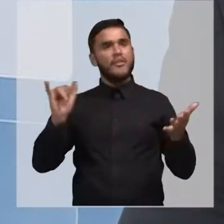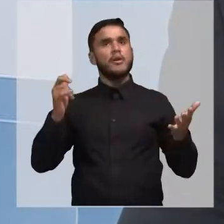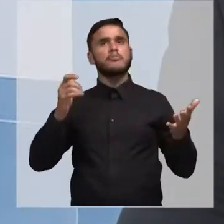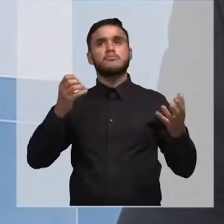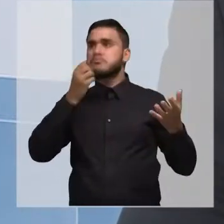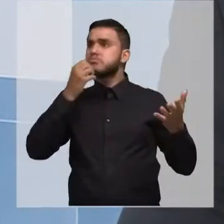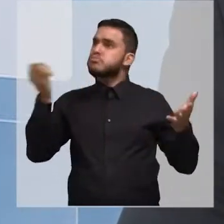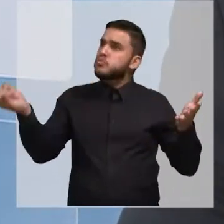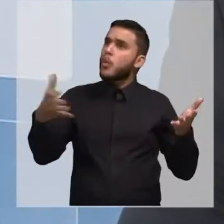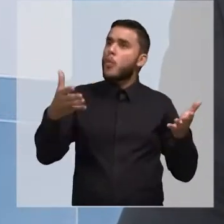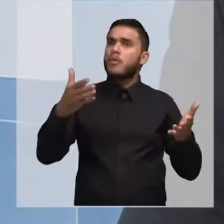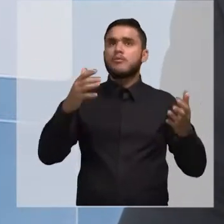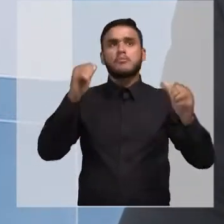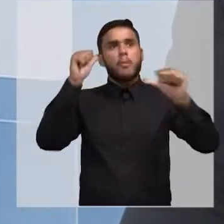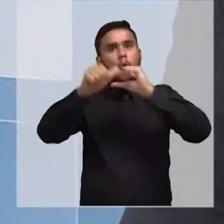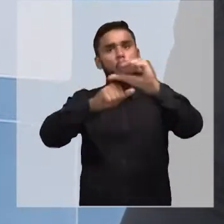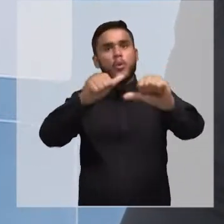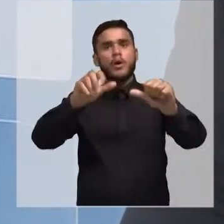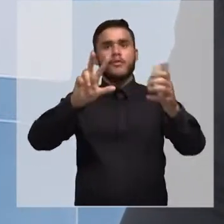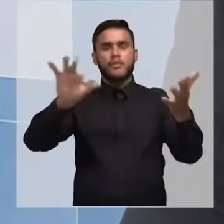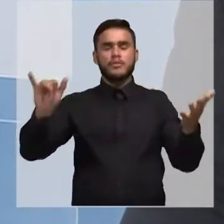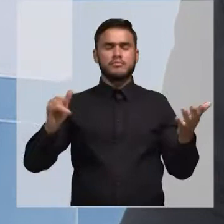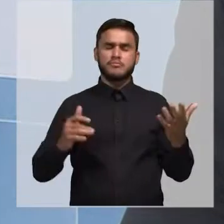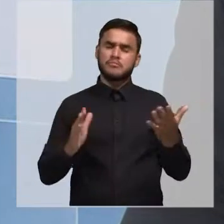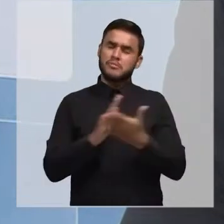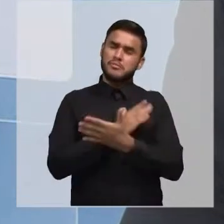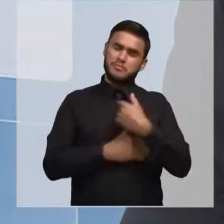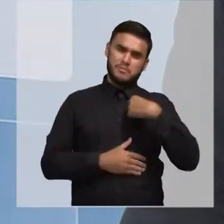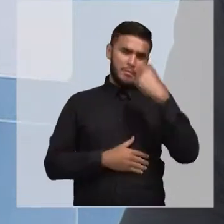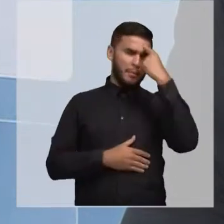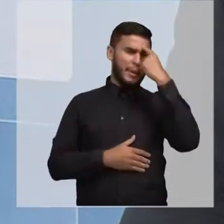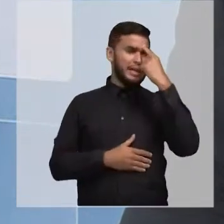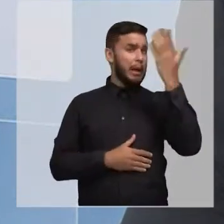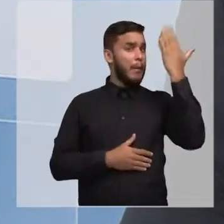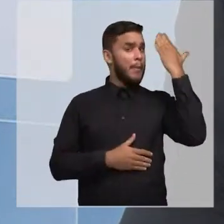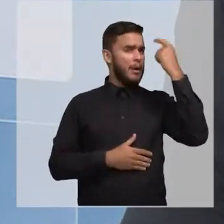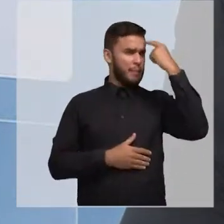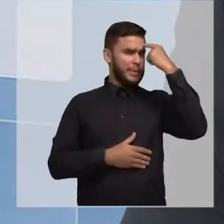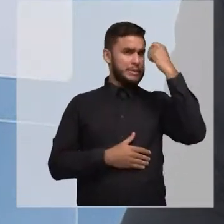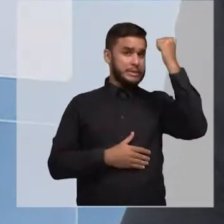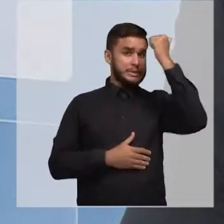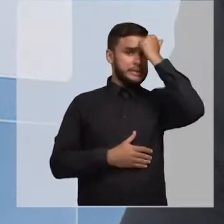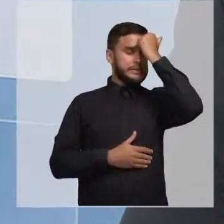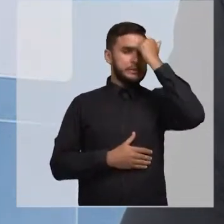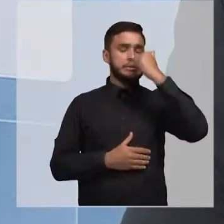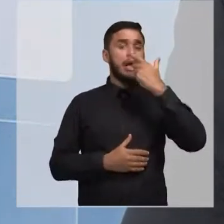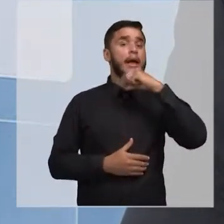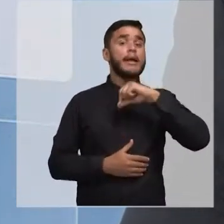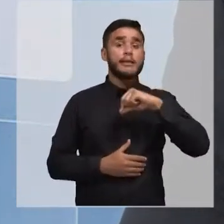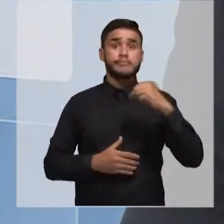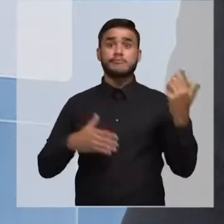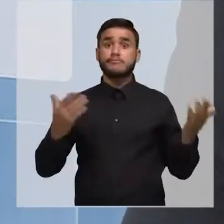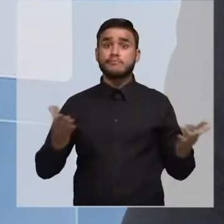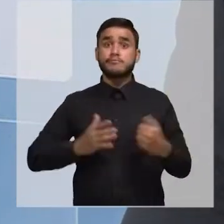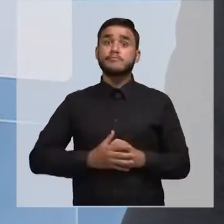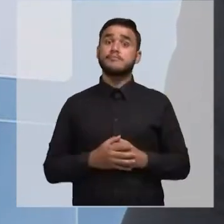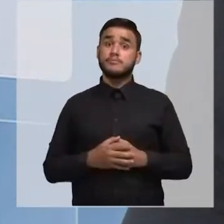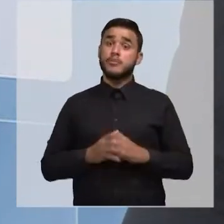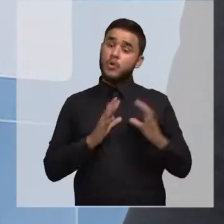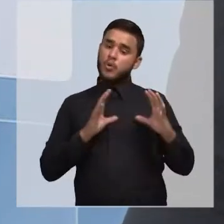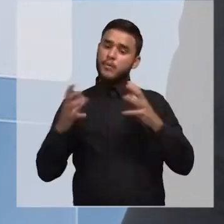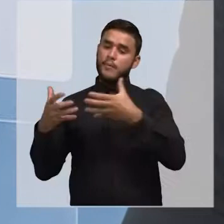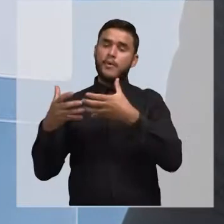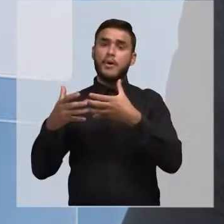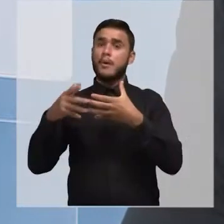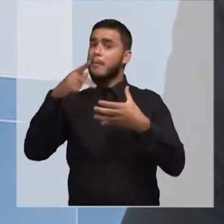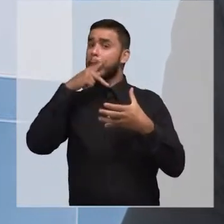agora até as pessoas que pensavam isso, só quem acredita e fala nisso hoje são as pessoas que estão envolvidas